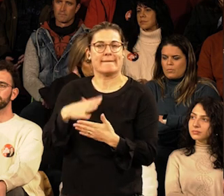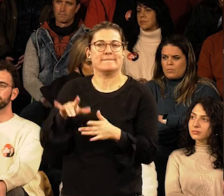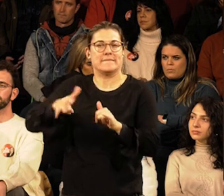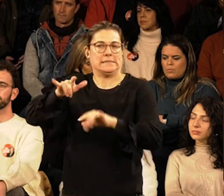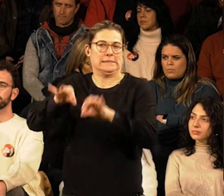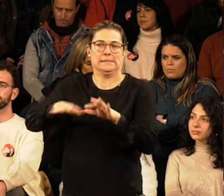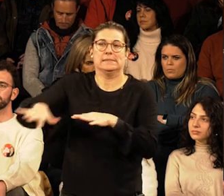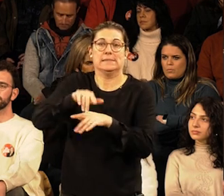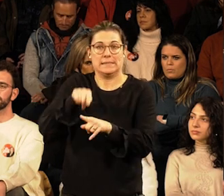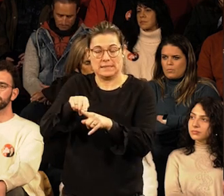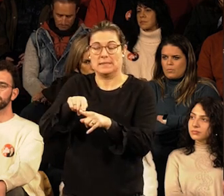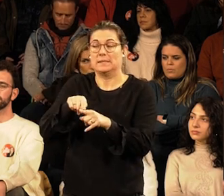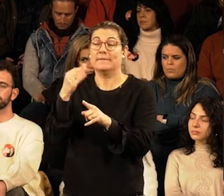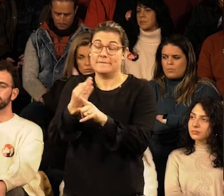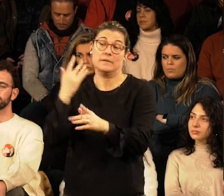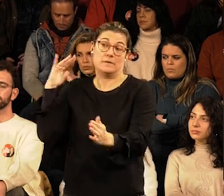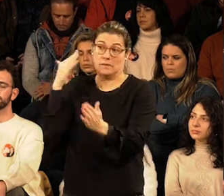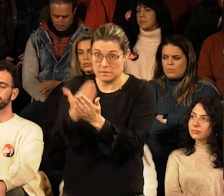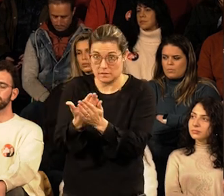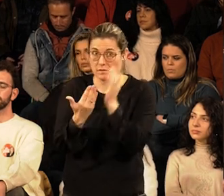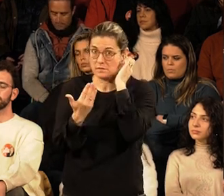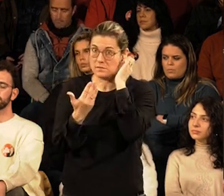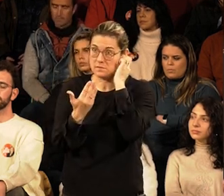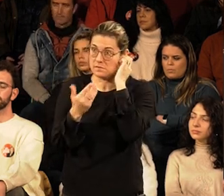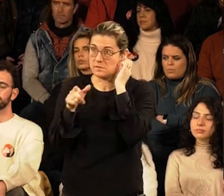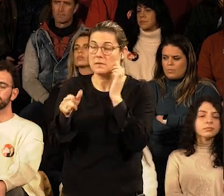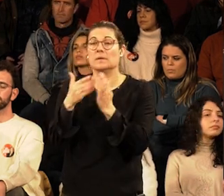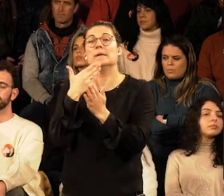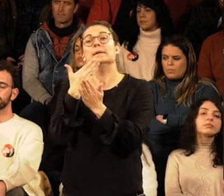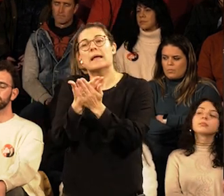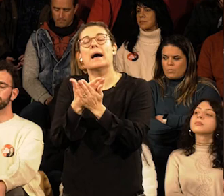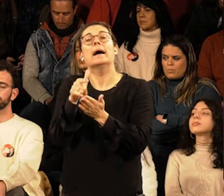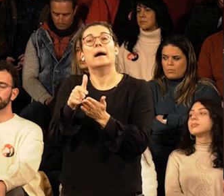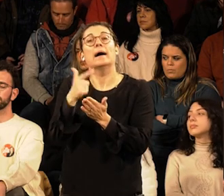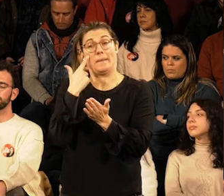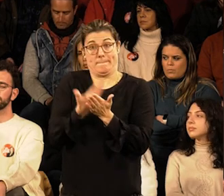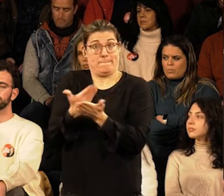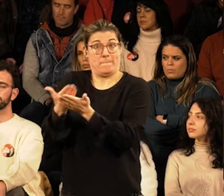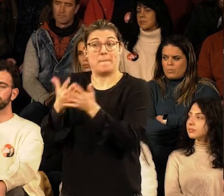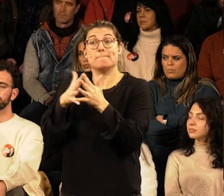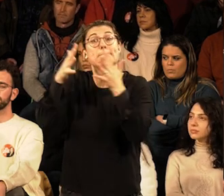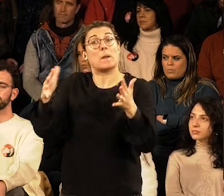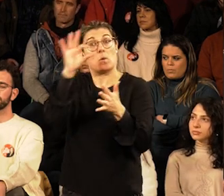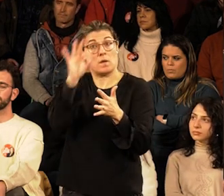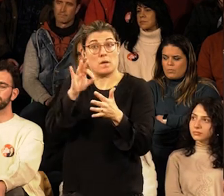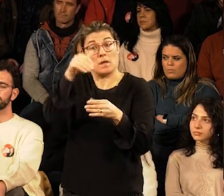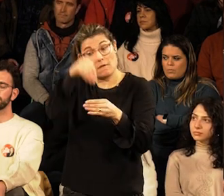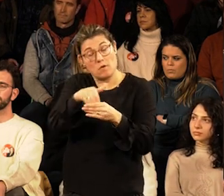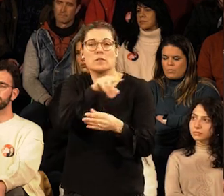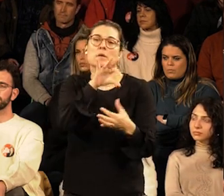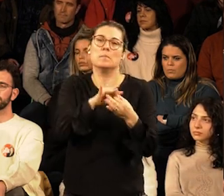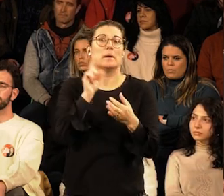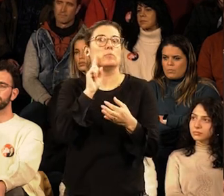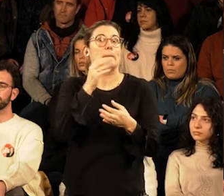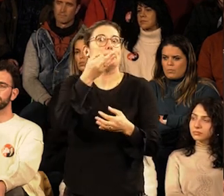quando E é isso que tem sido o resultado da maioria absoluta instalada pelo voto útil no